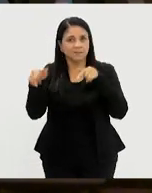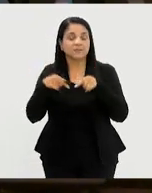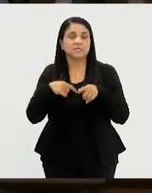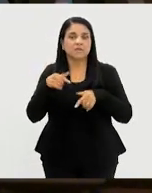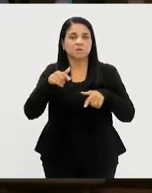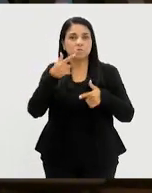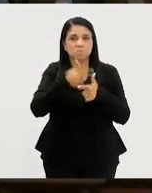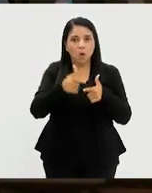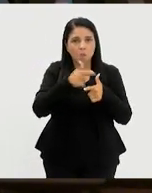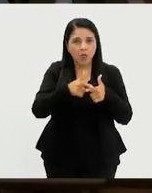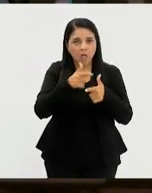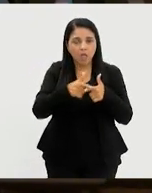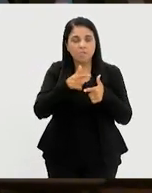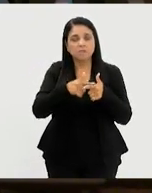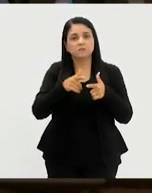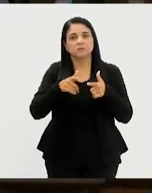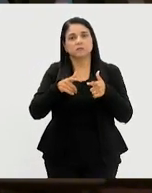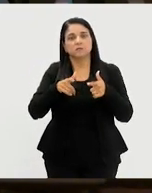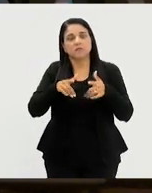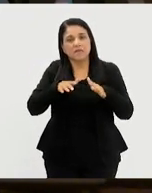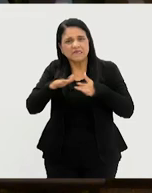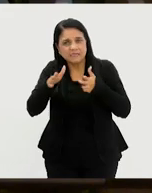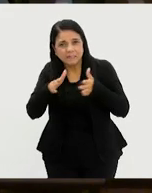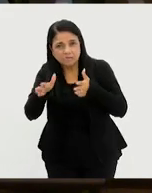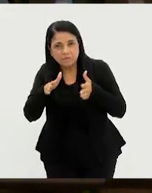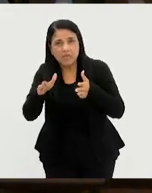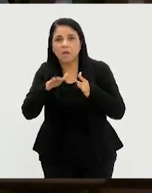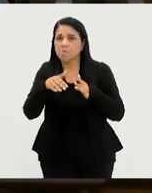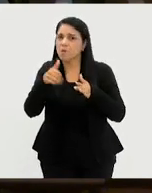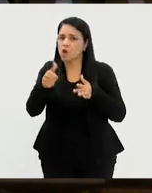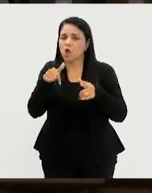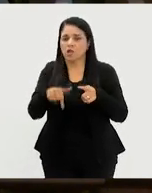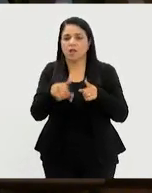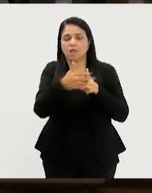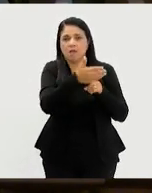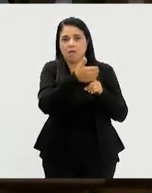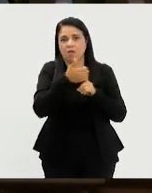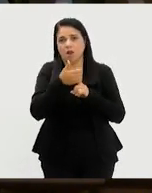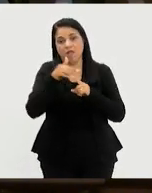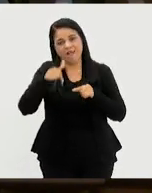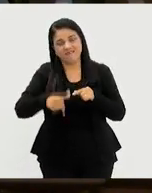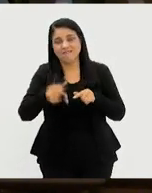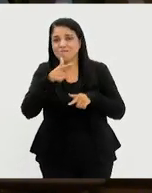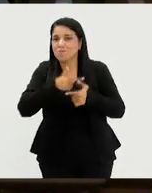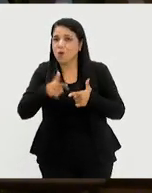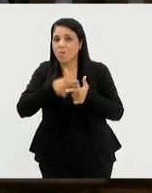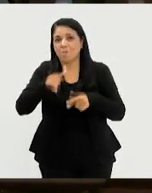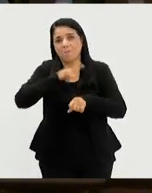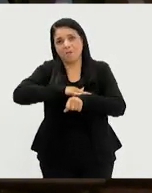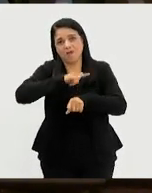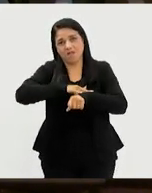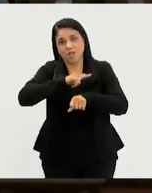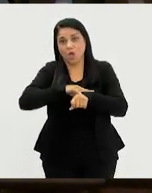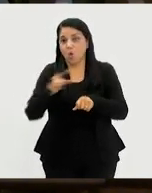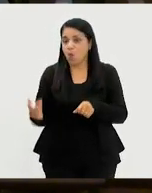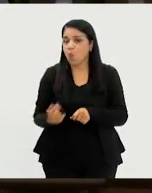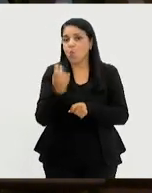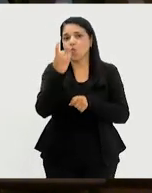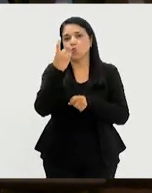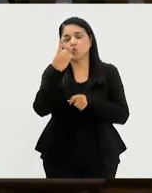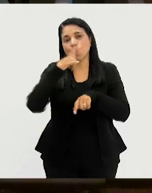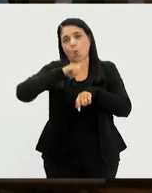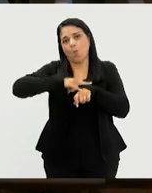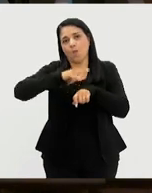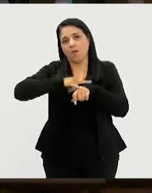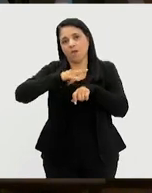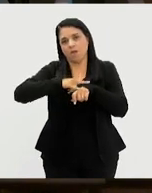acessibilidade acolher melhor a gente tem um problema aqui de banheiro que é o único banheiro para todos os parlamentares de